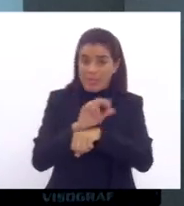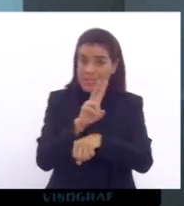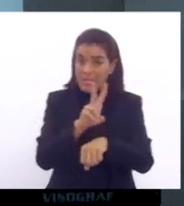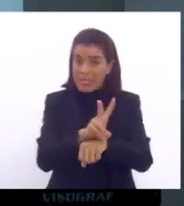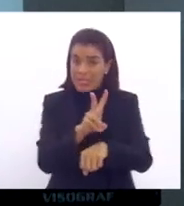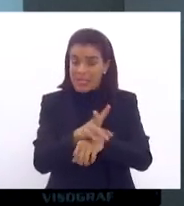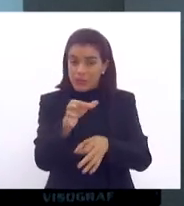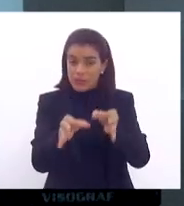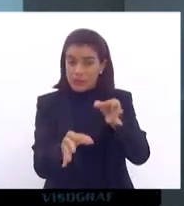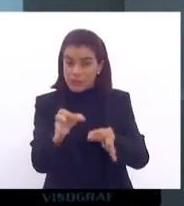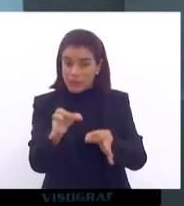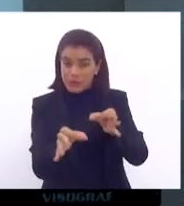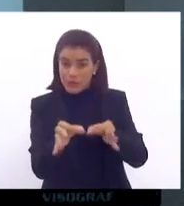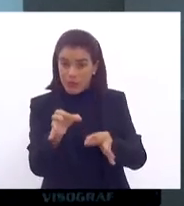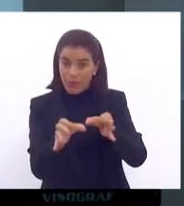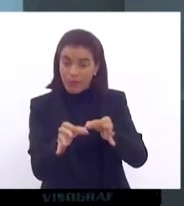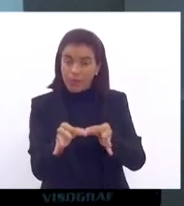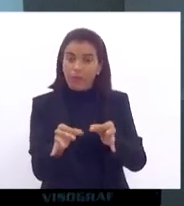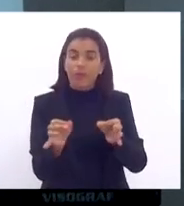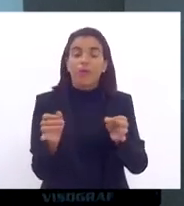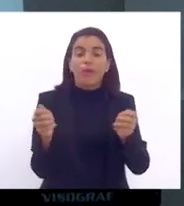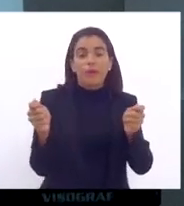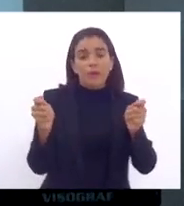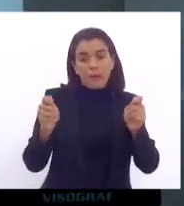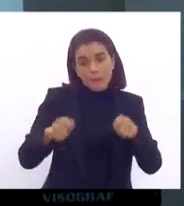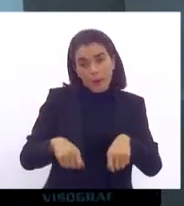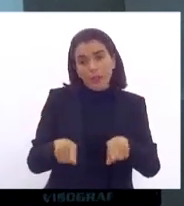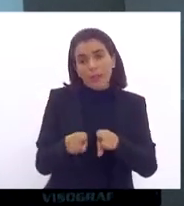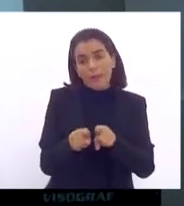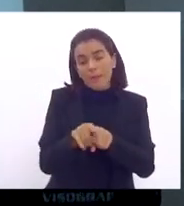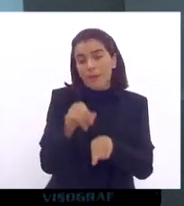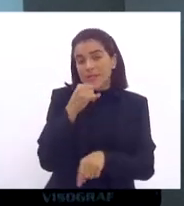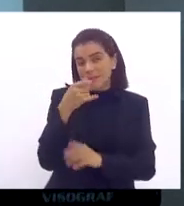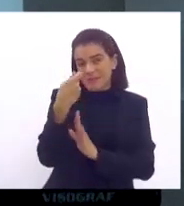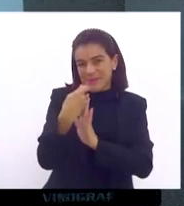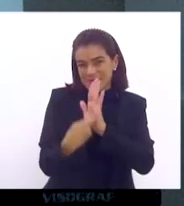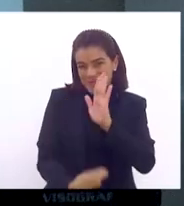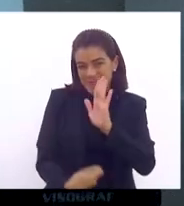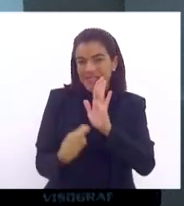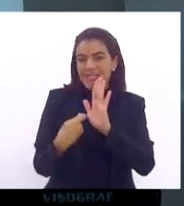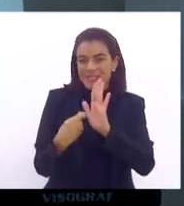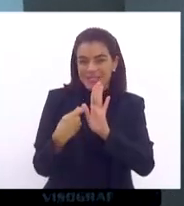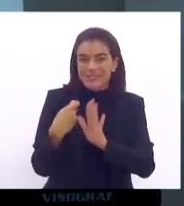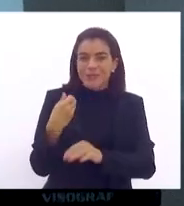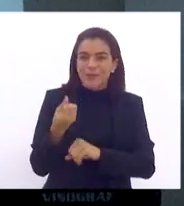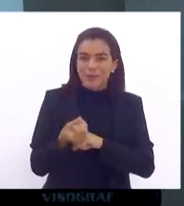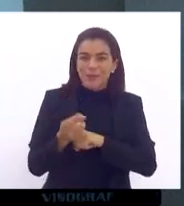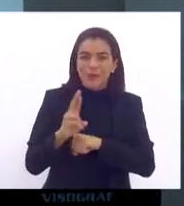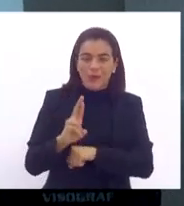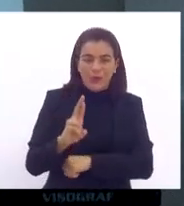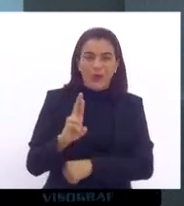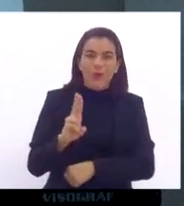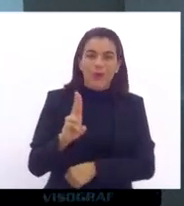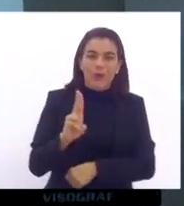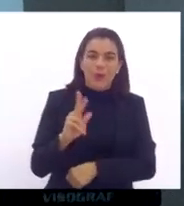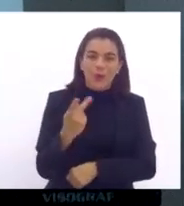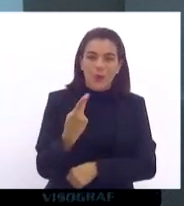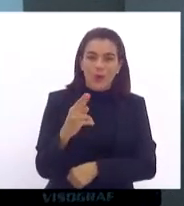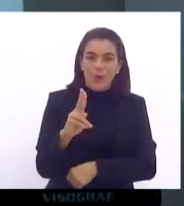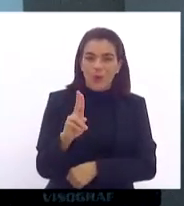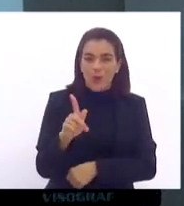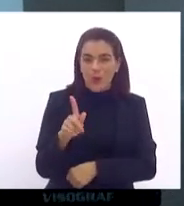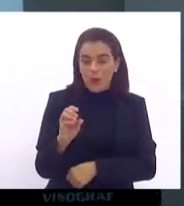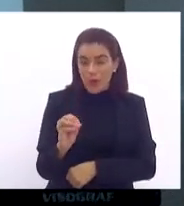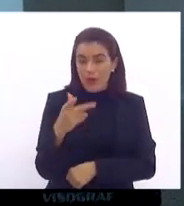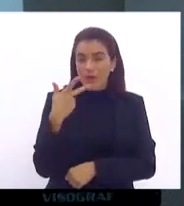cautelar que pode ser legitimamente dada né ou seja meu texto com Dr Hugo já ficou absoleto nesse aspecto